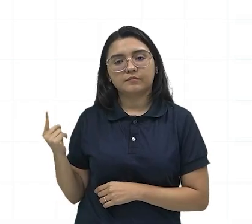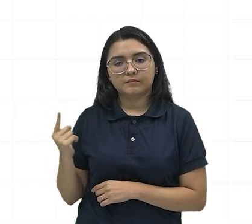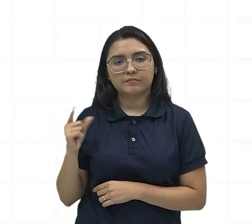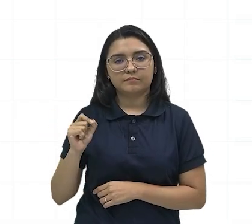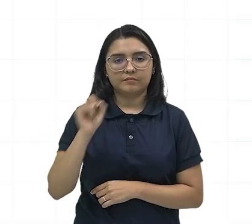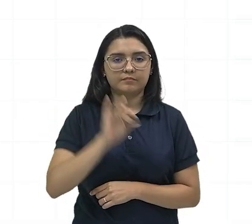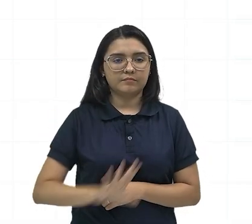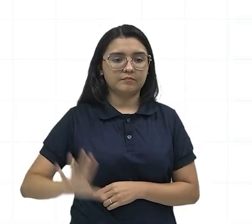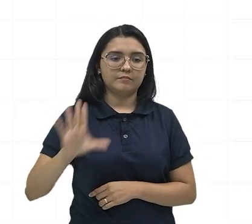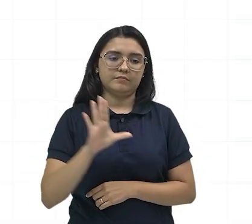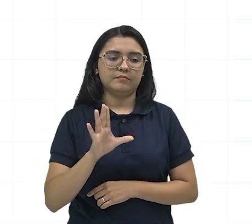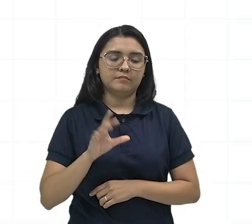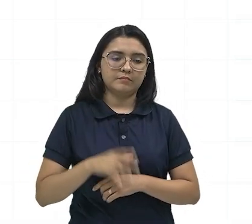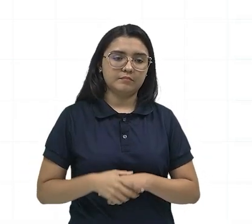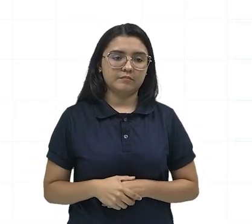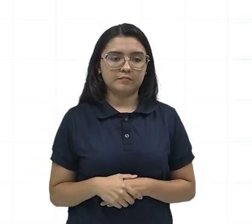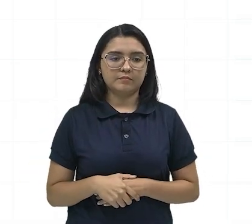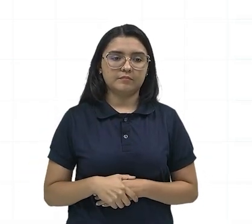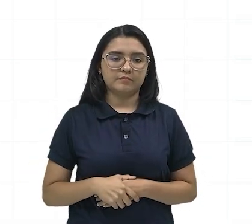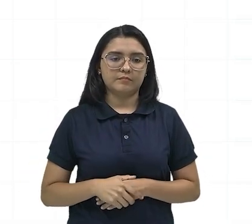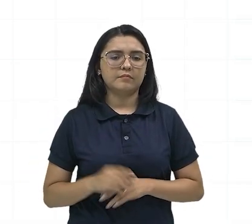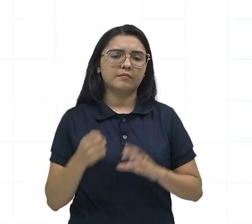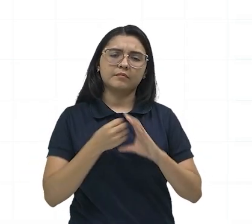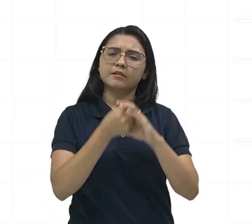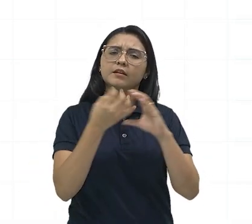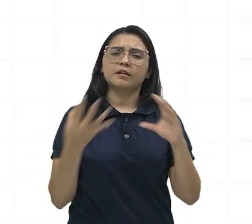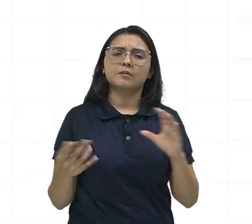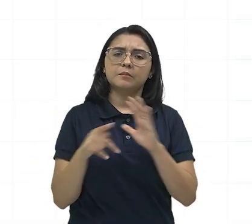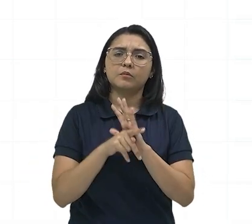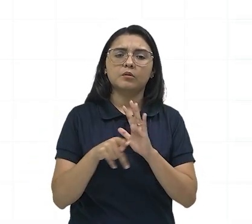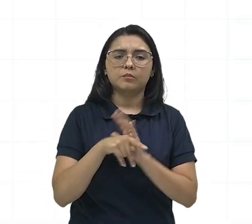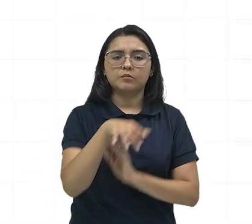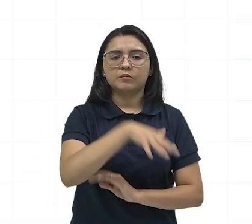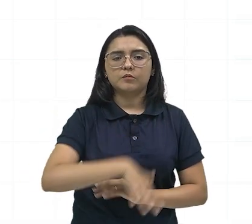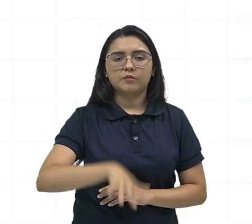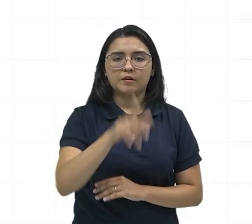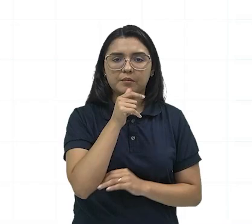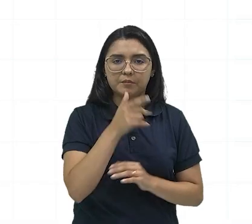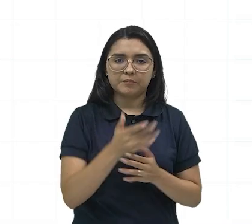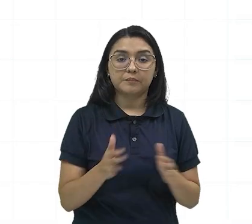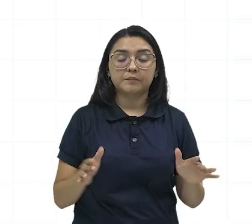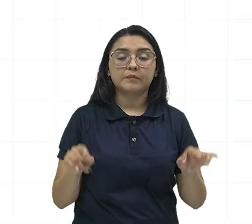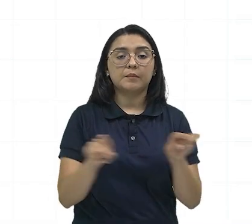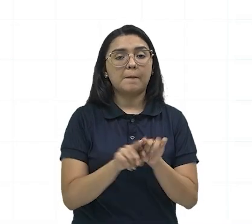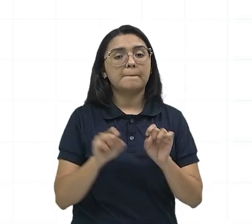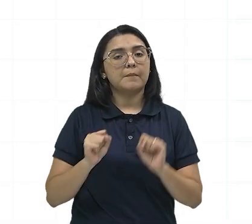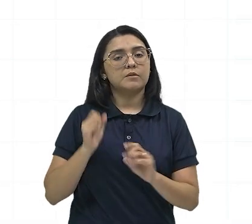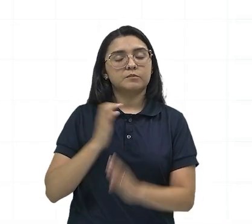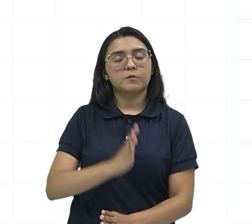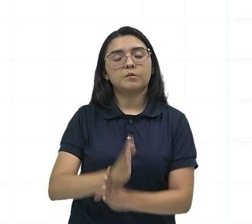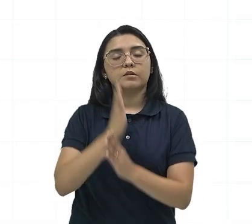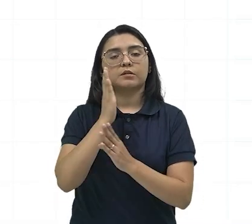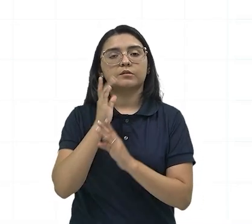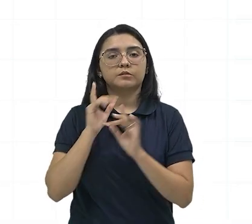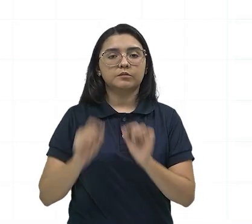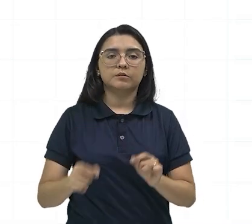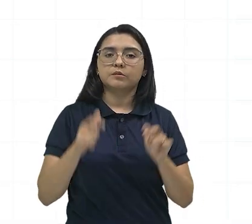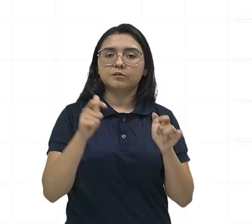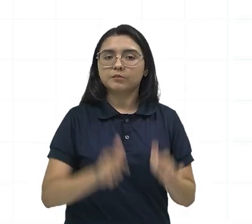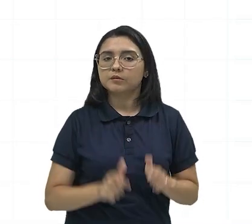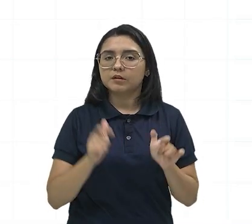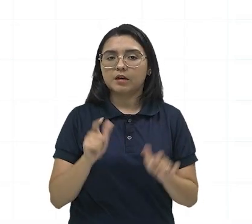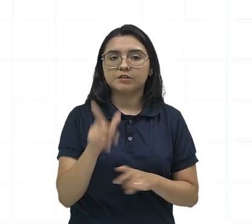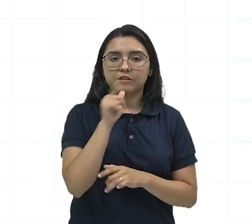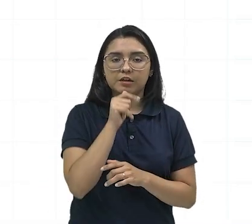né? Possivelmente muito característico de ambientes marinhos, mas também podem ser encontrados em ambientes de